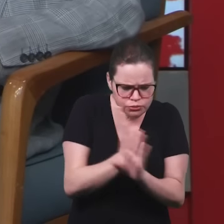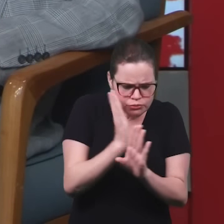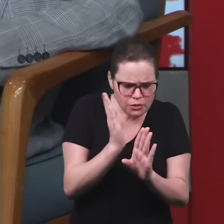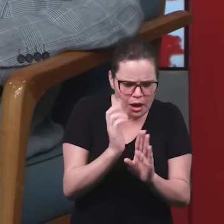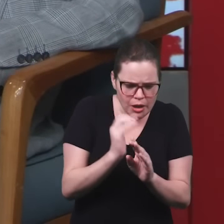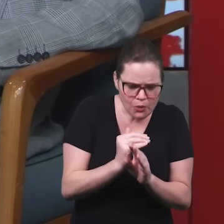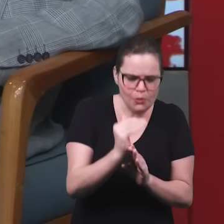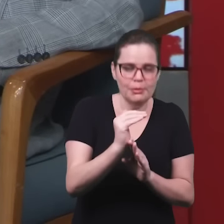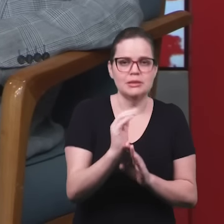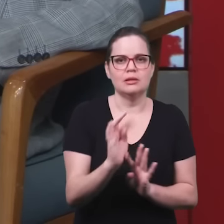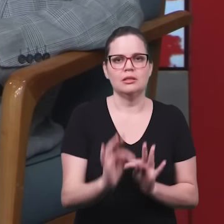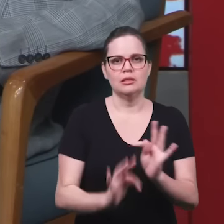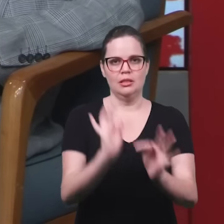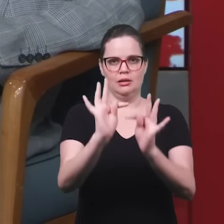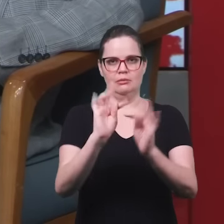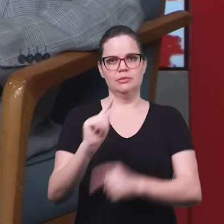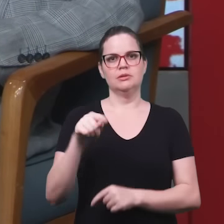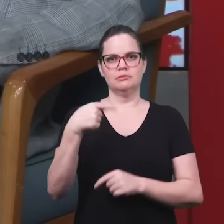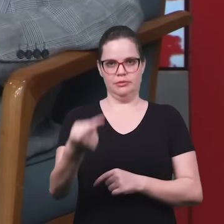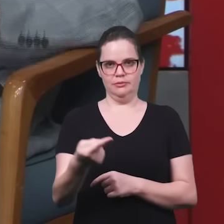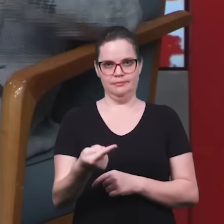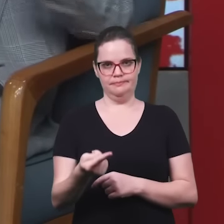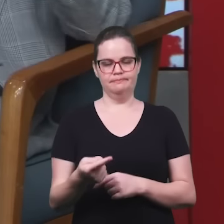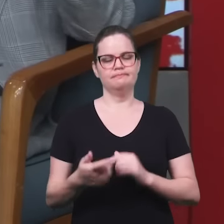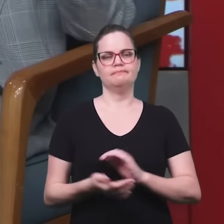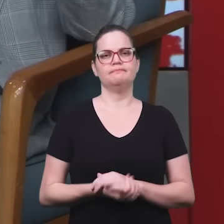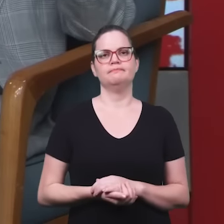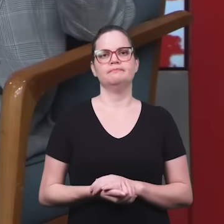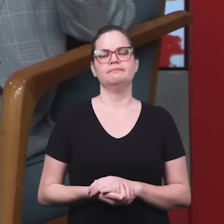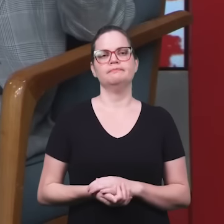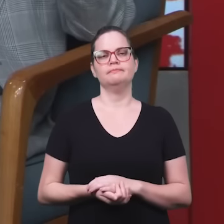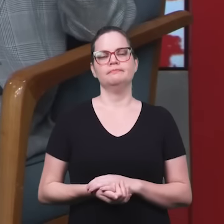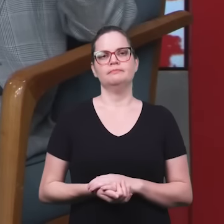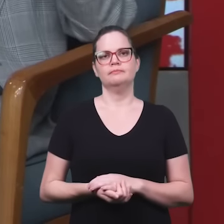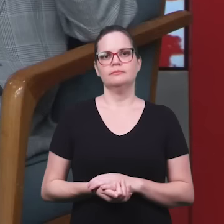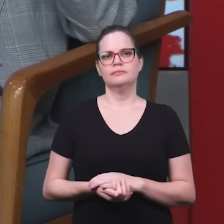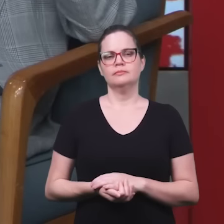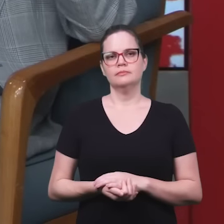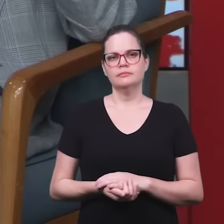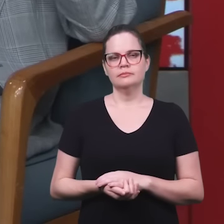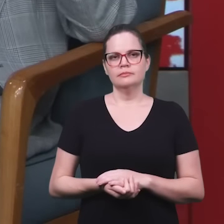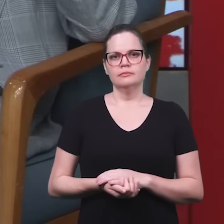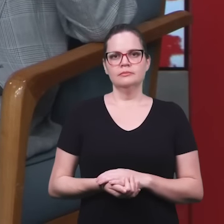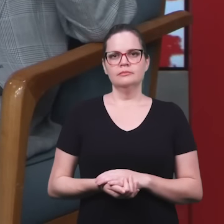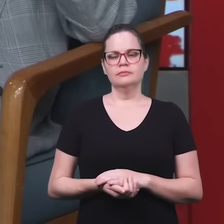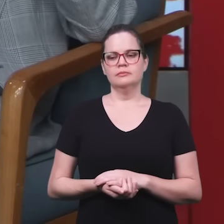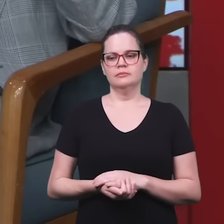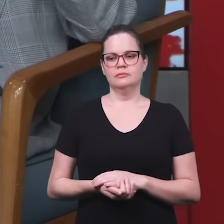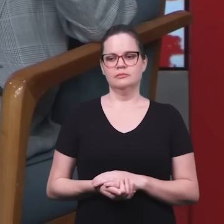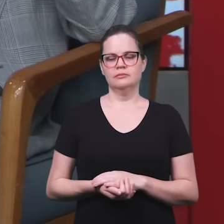promover o tratamento. Então, nós quando usamos